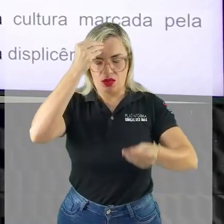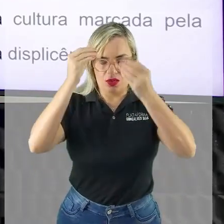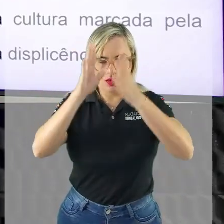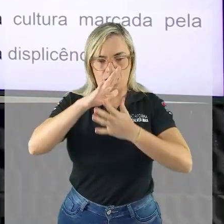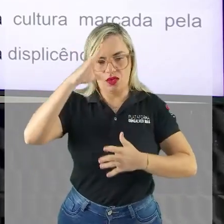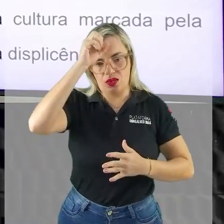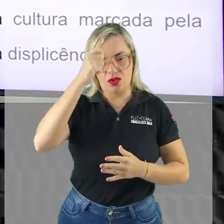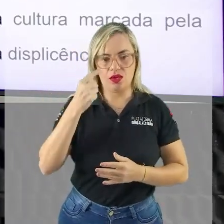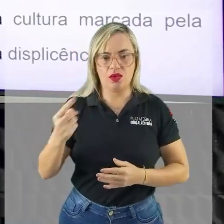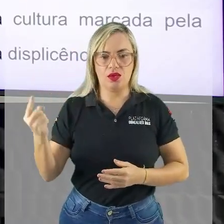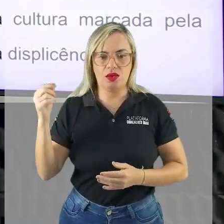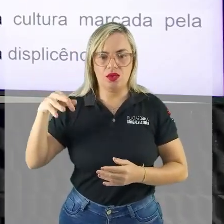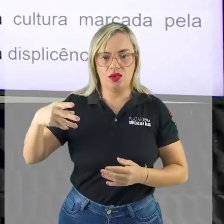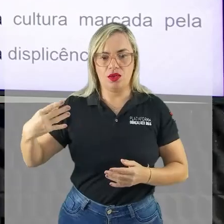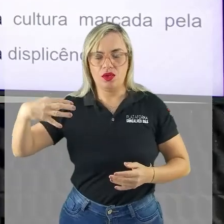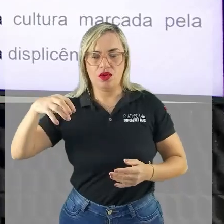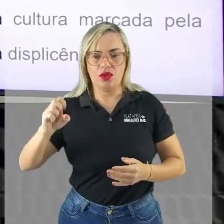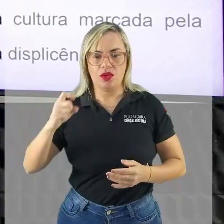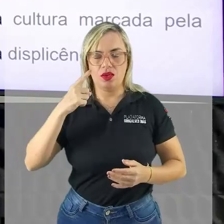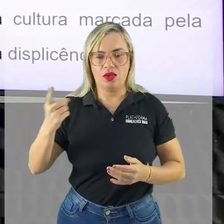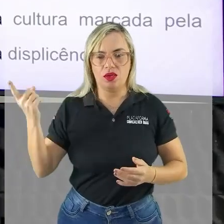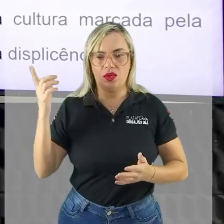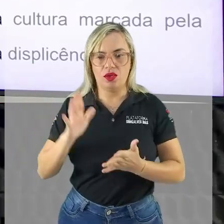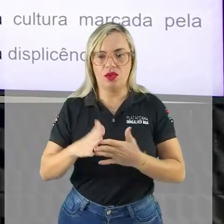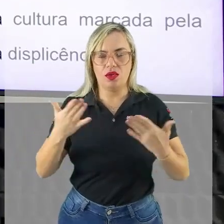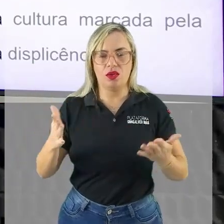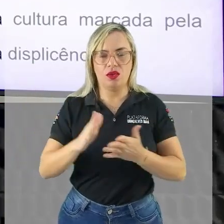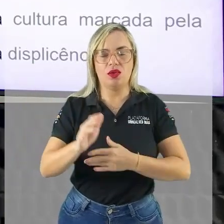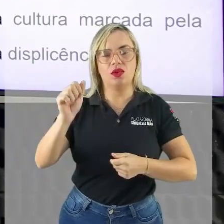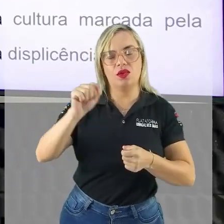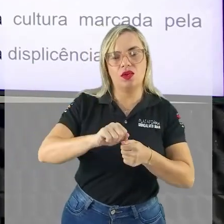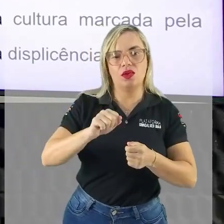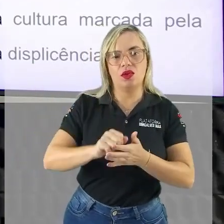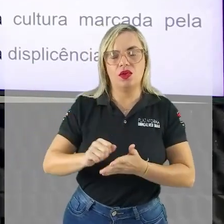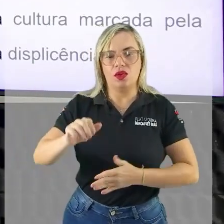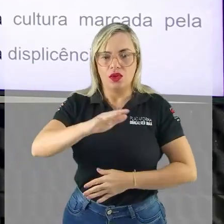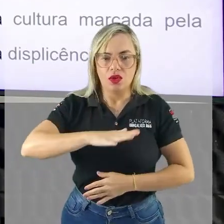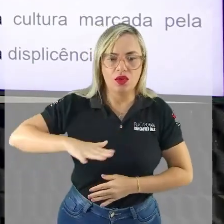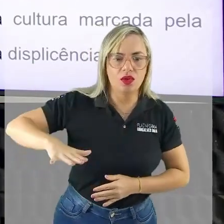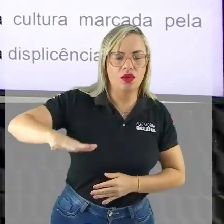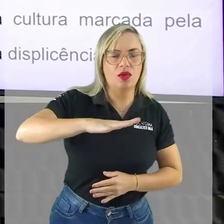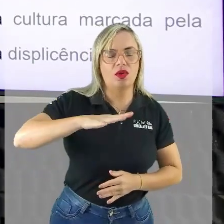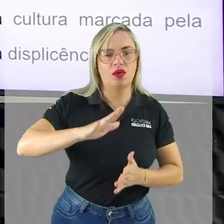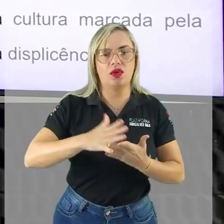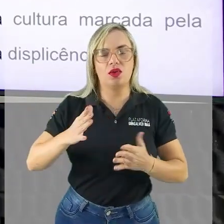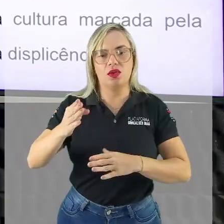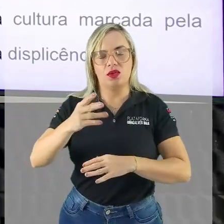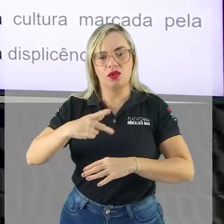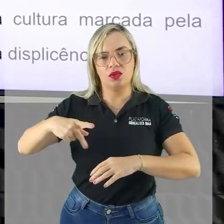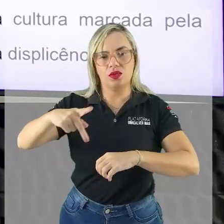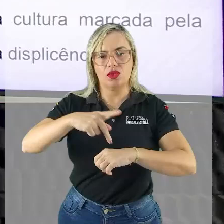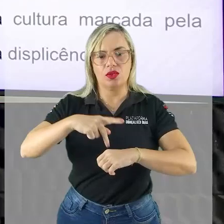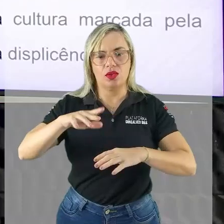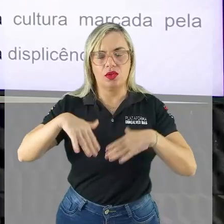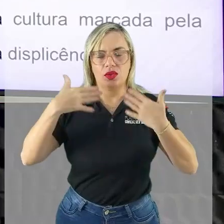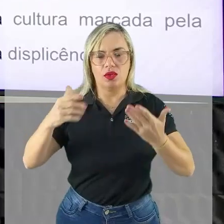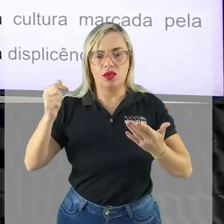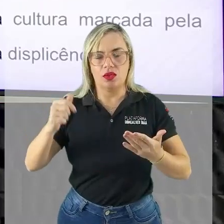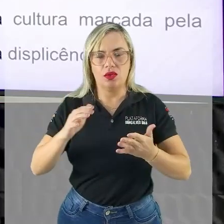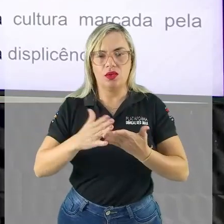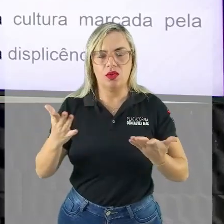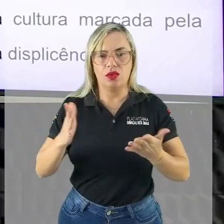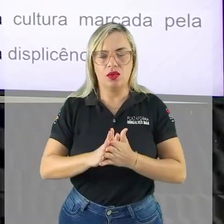questão da impunidade, né? Então, a impunidade permeia o cenário nacional, visto que é